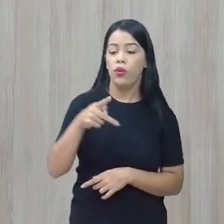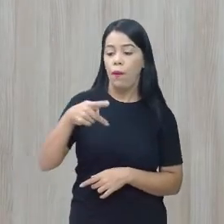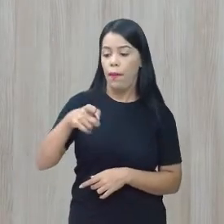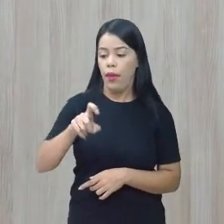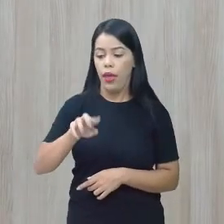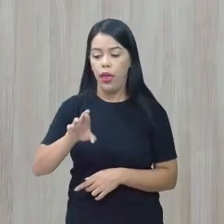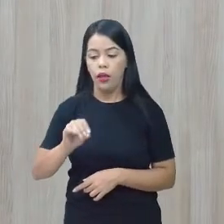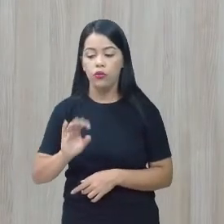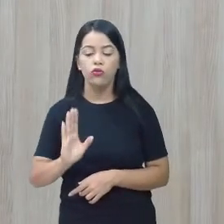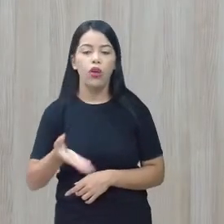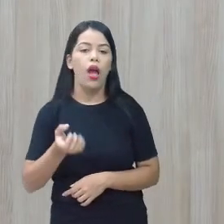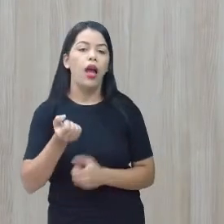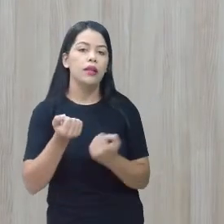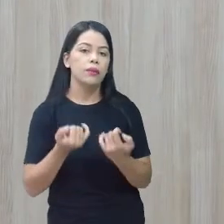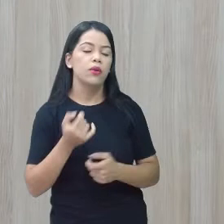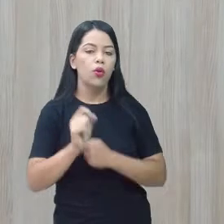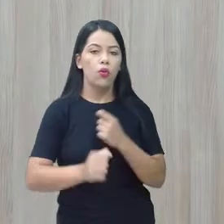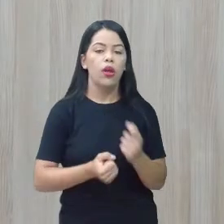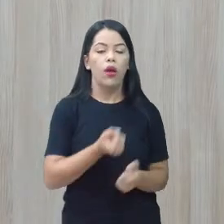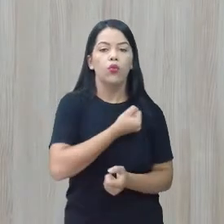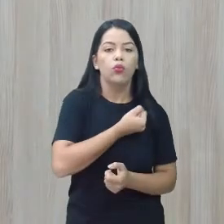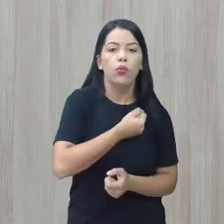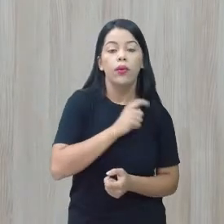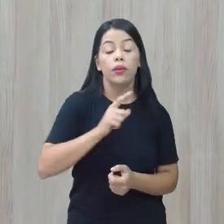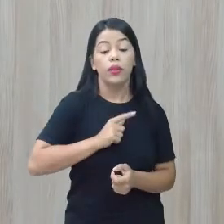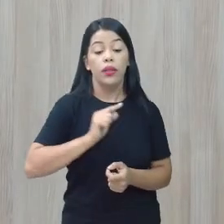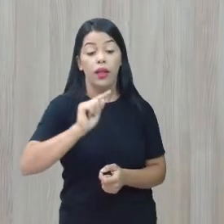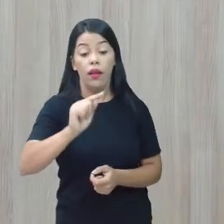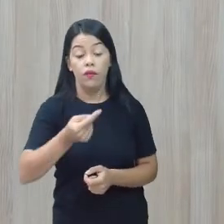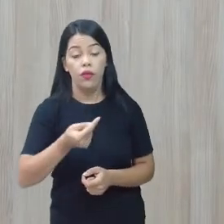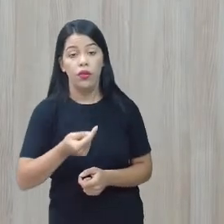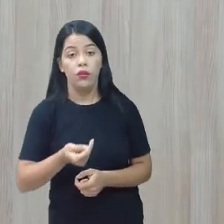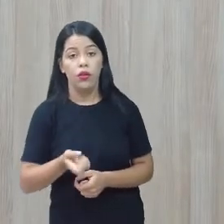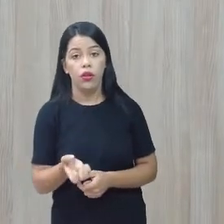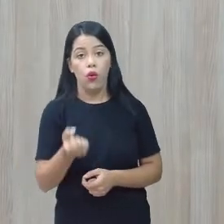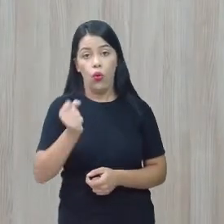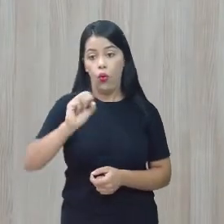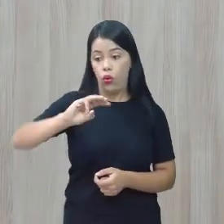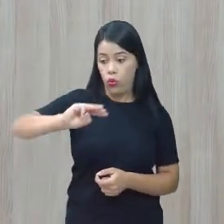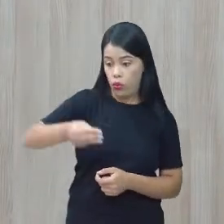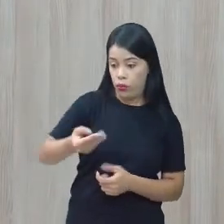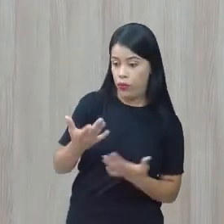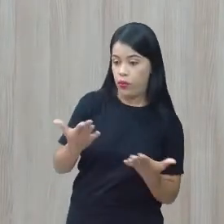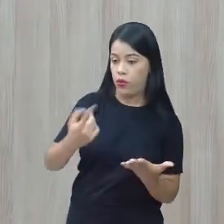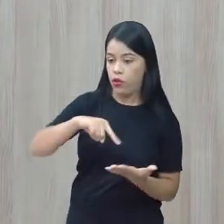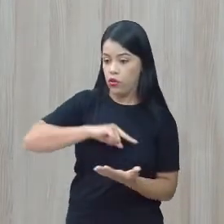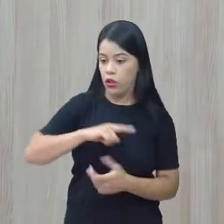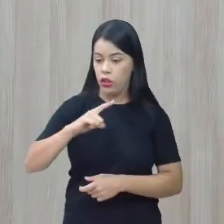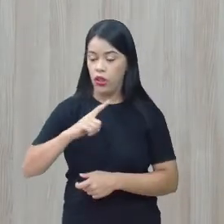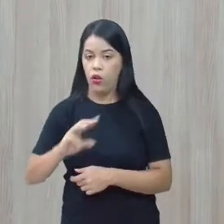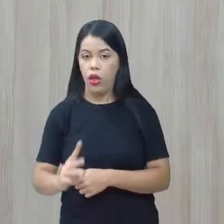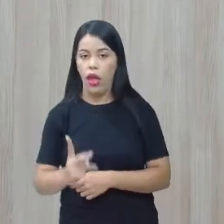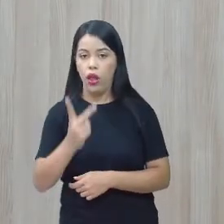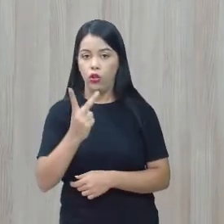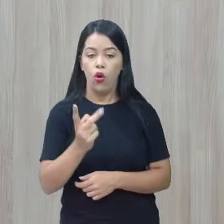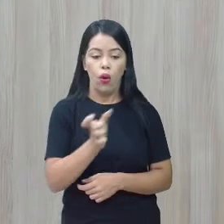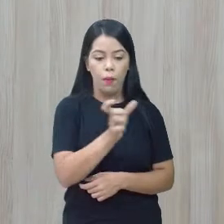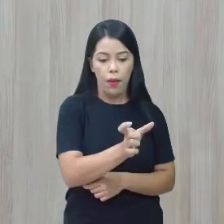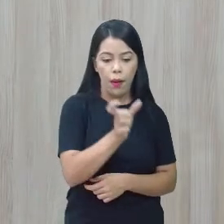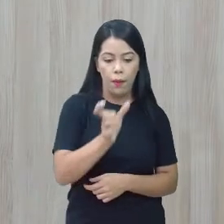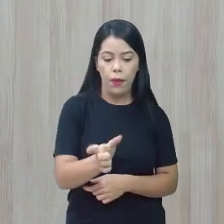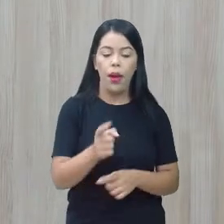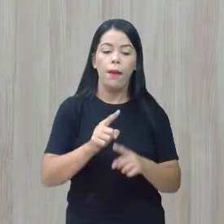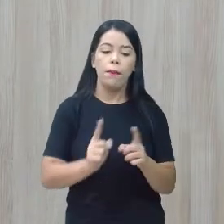com a vírgula, né, representando ali a quantidade inteira do 8.000, e a gente tem ali aquelas duas casinhas decimais, na verdade